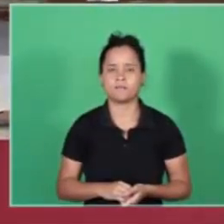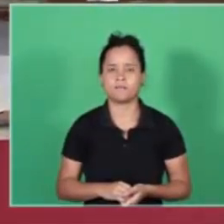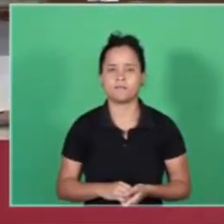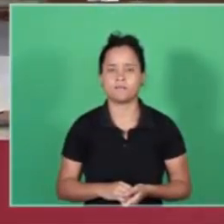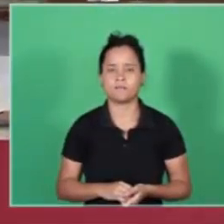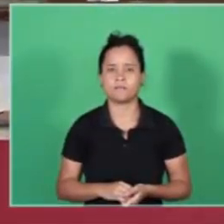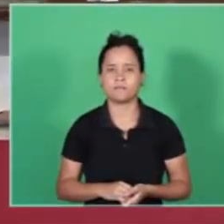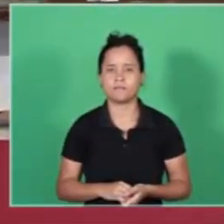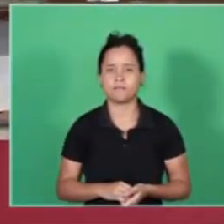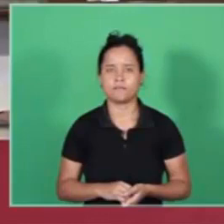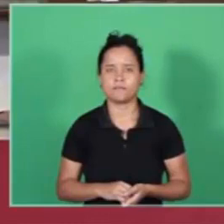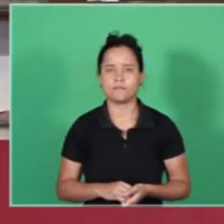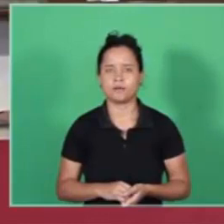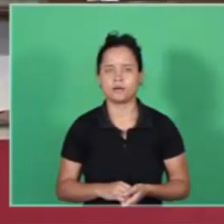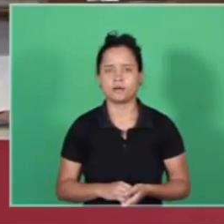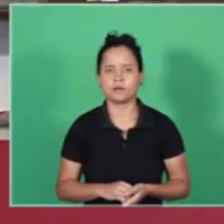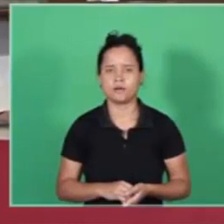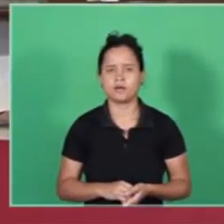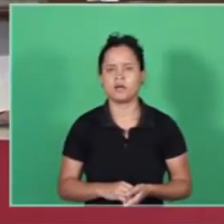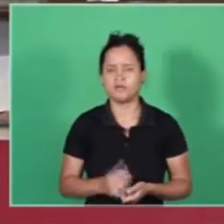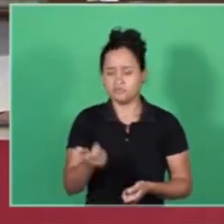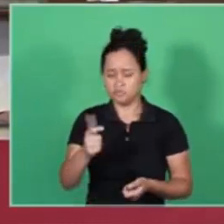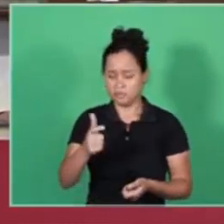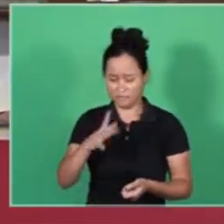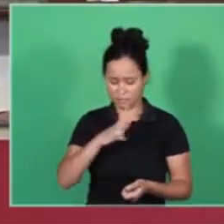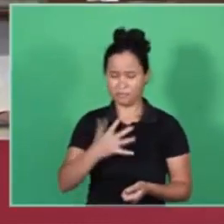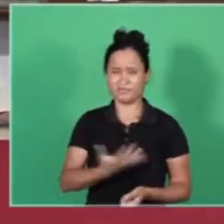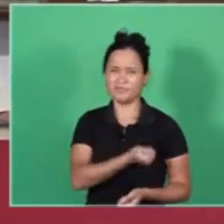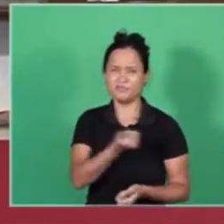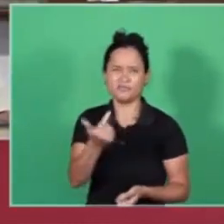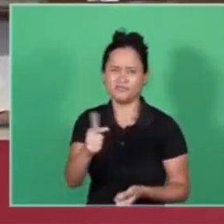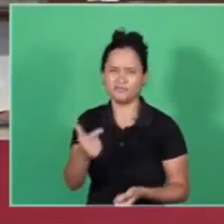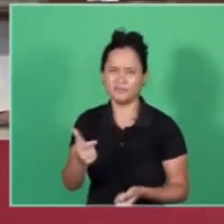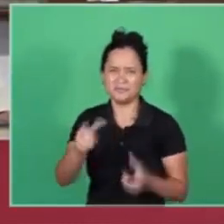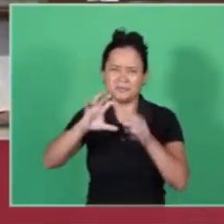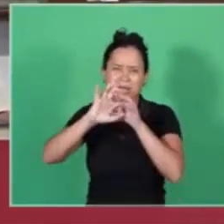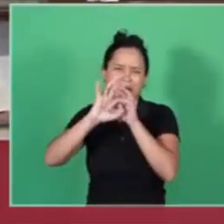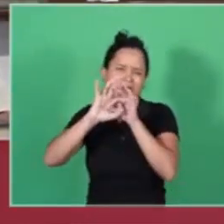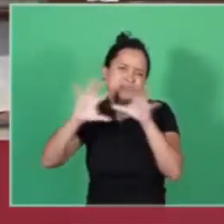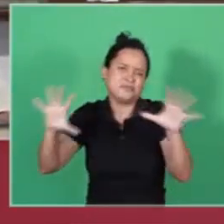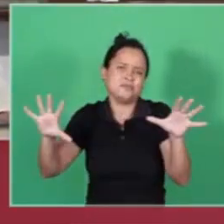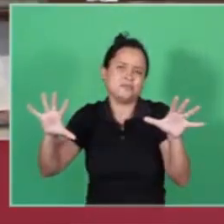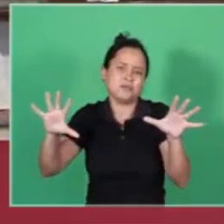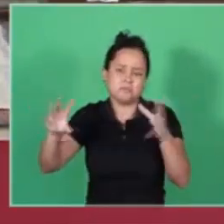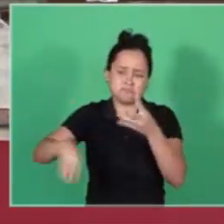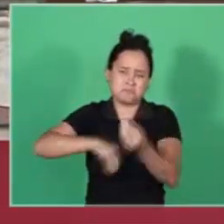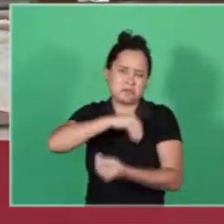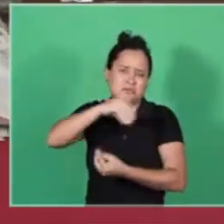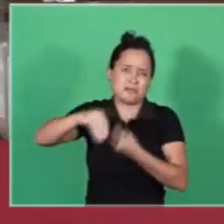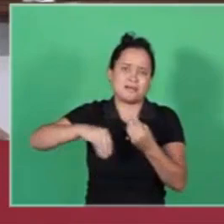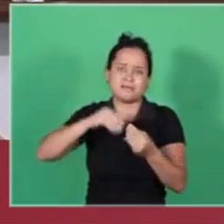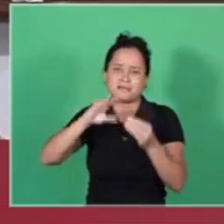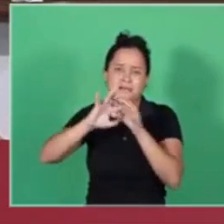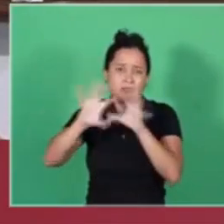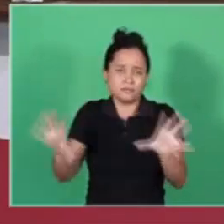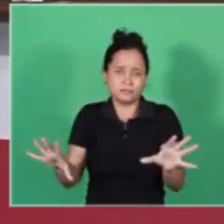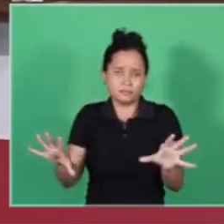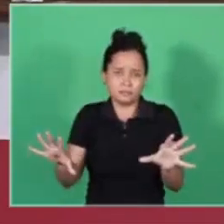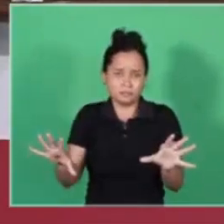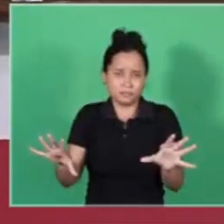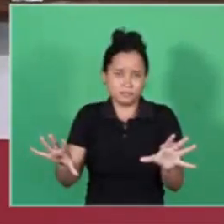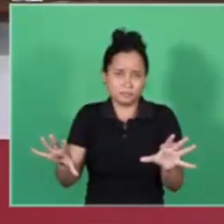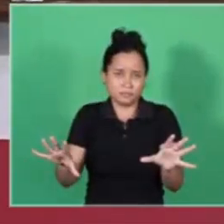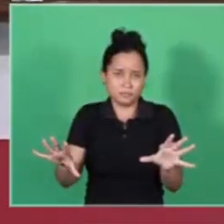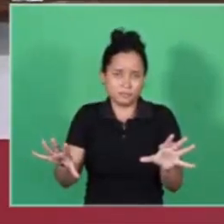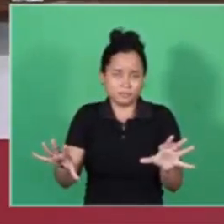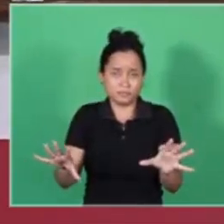uma libertinagem só, não existia. Levantados contra a Bíblia, contra a palavra de Deus. Teólogo, que